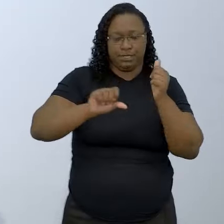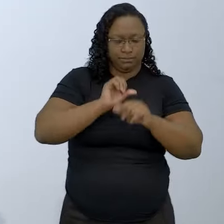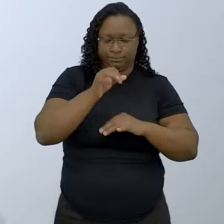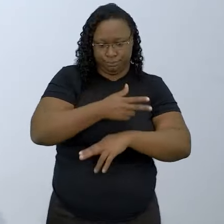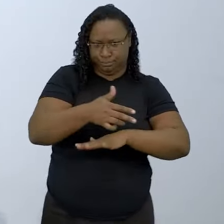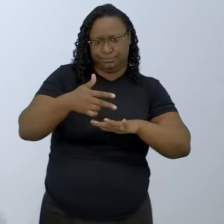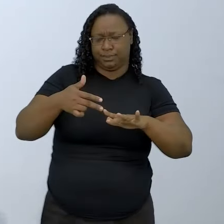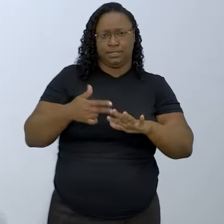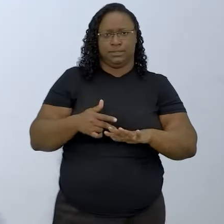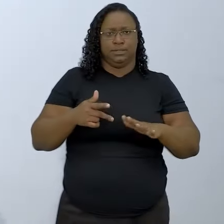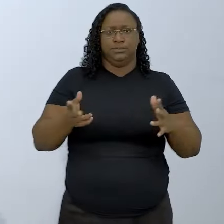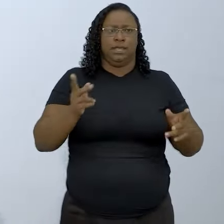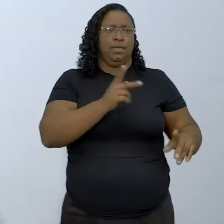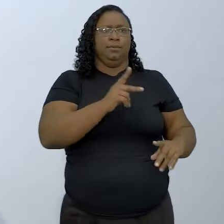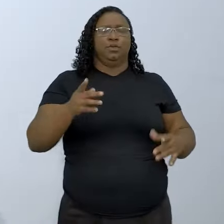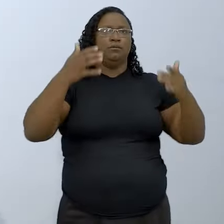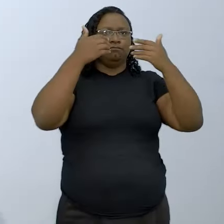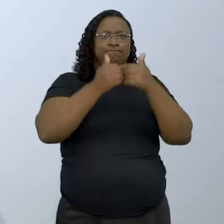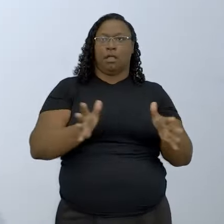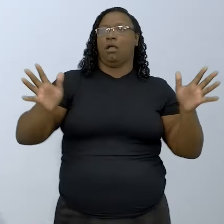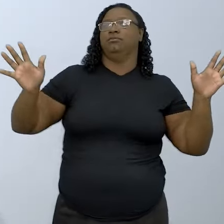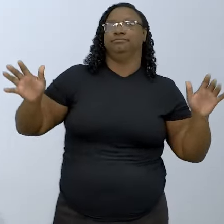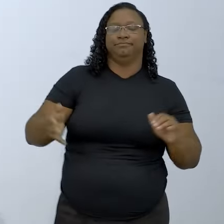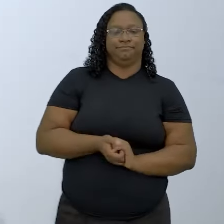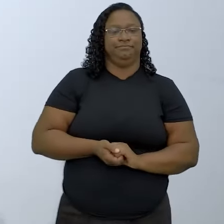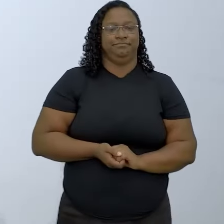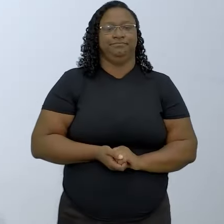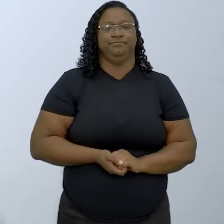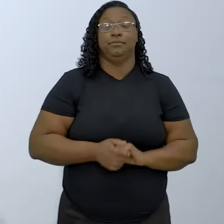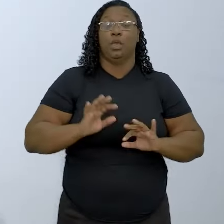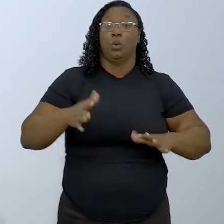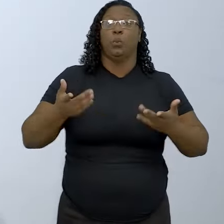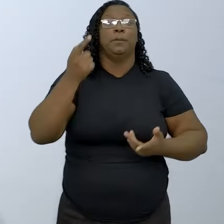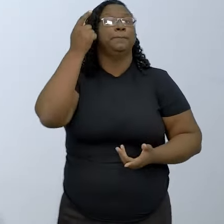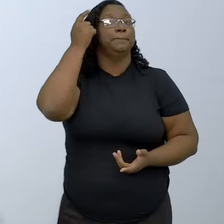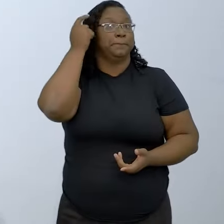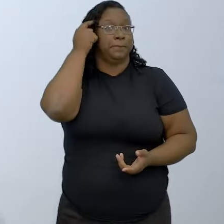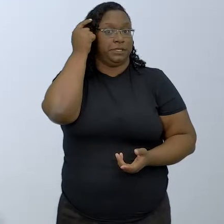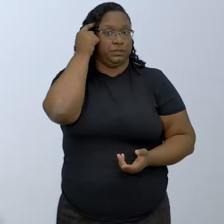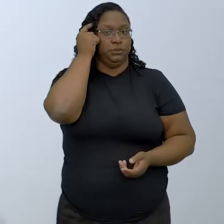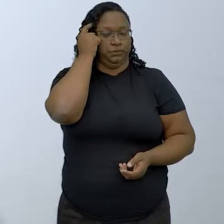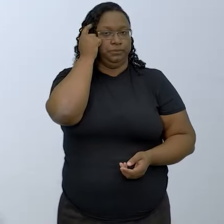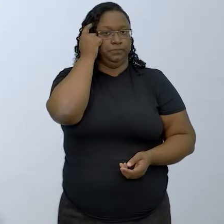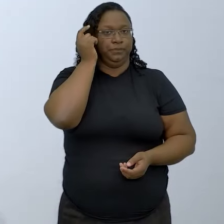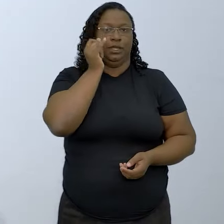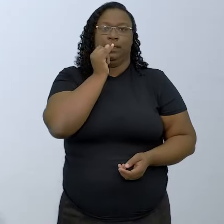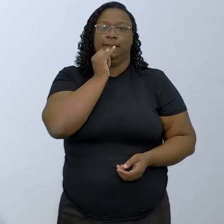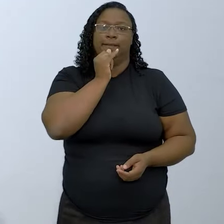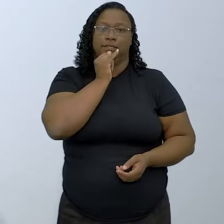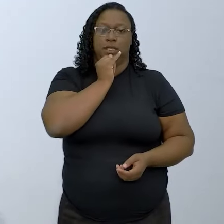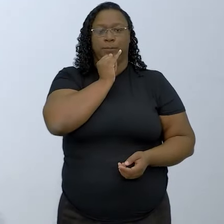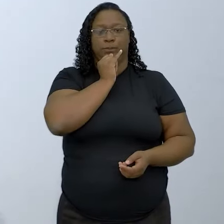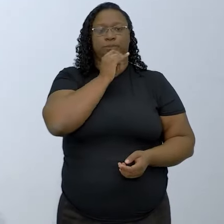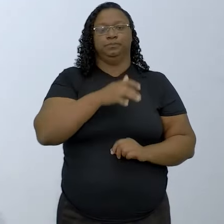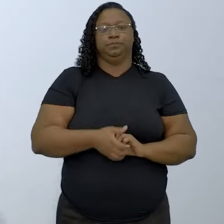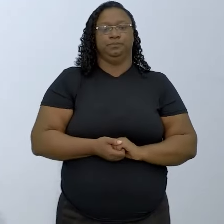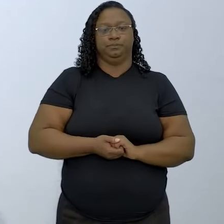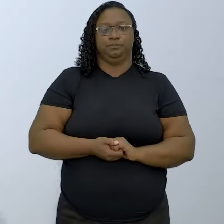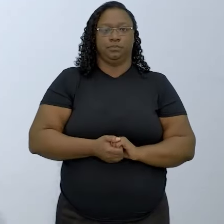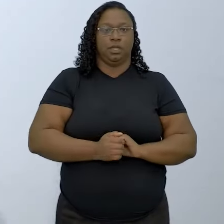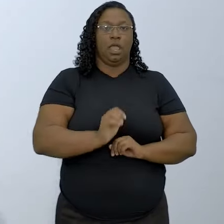divagações da professora. Abrimos o quadro, divagações da professora. Quando eu penso em, por exemplo,